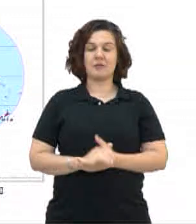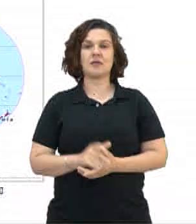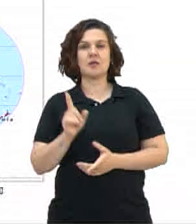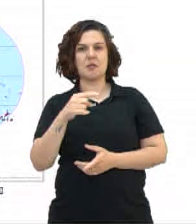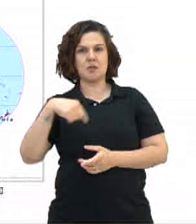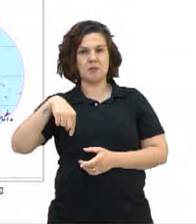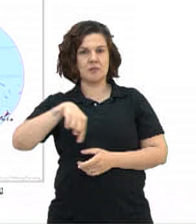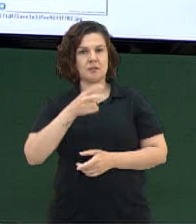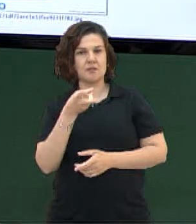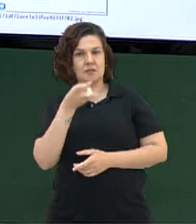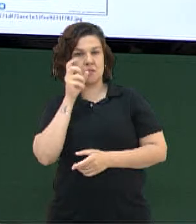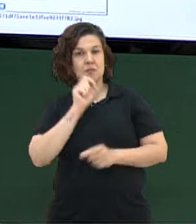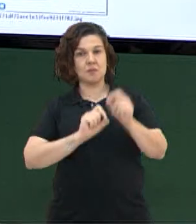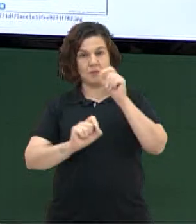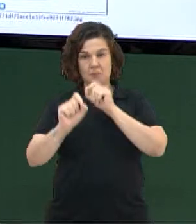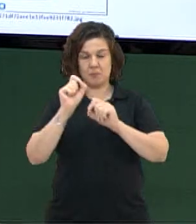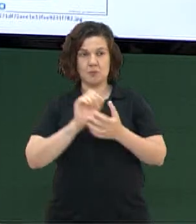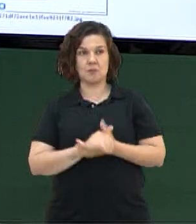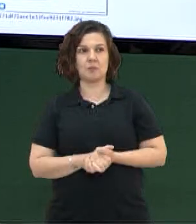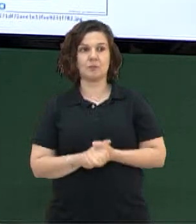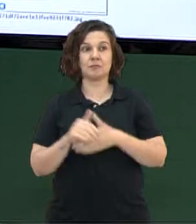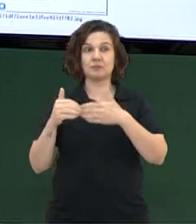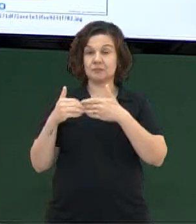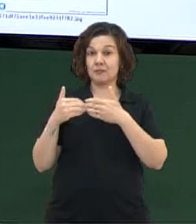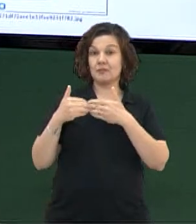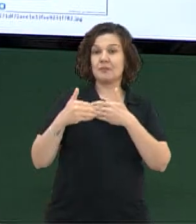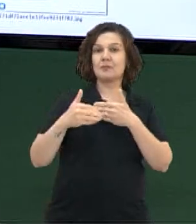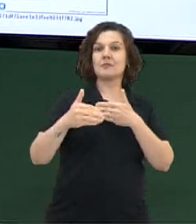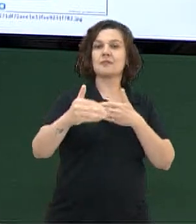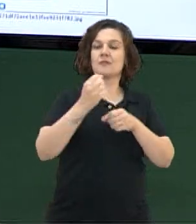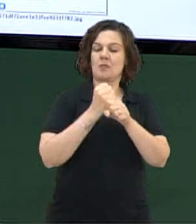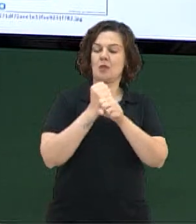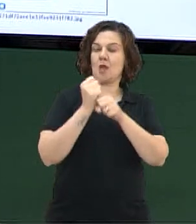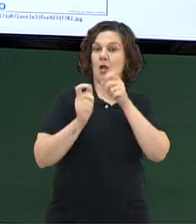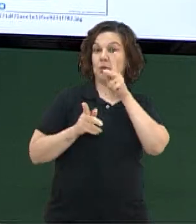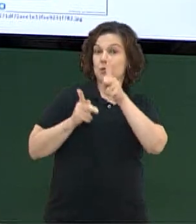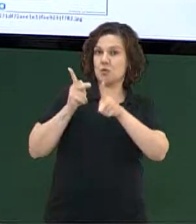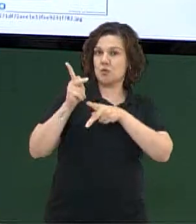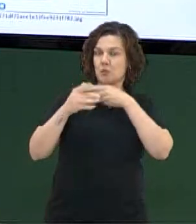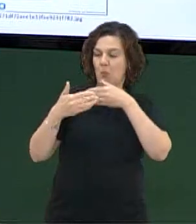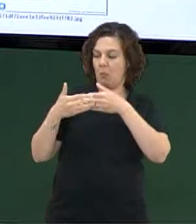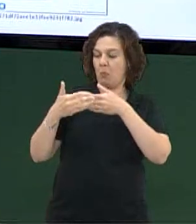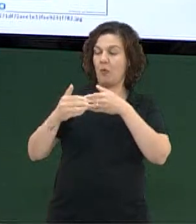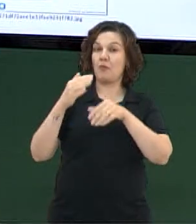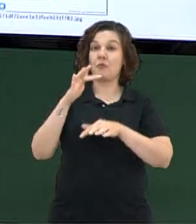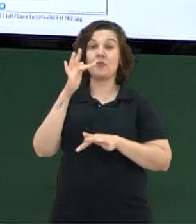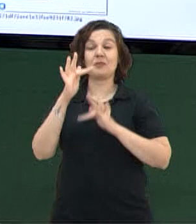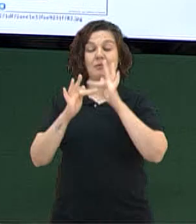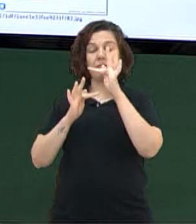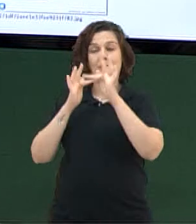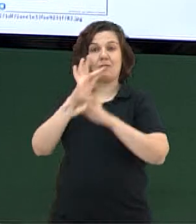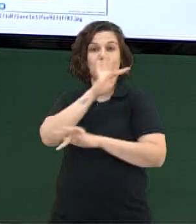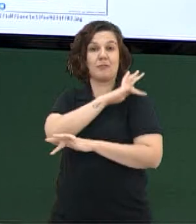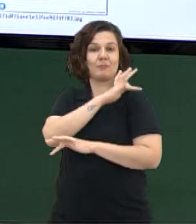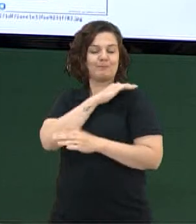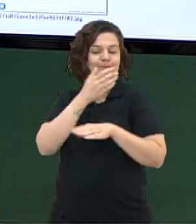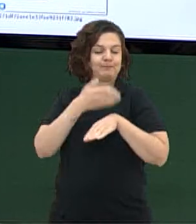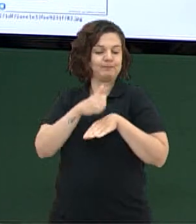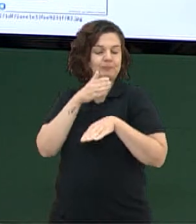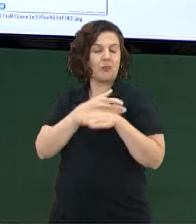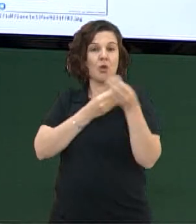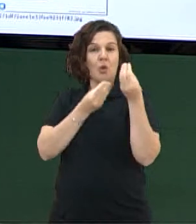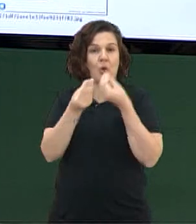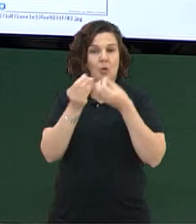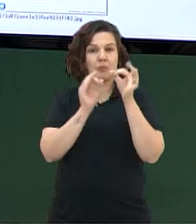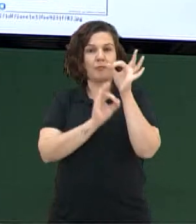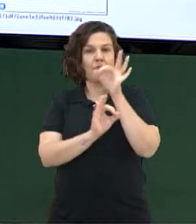você perceber que, ao longo da história da civilização, as técnicas de construção de mapas, de construção